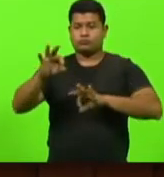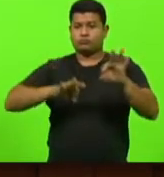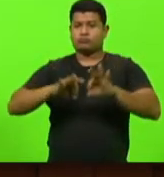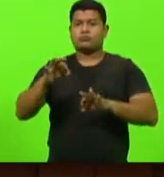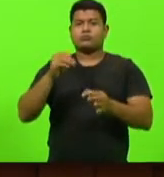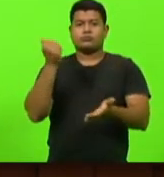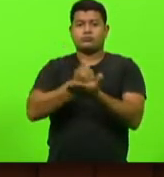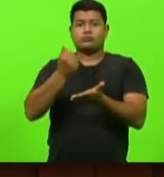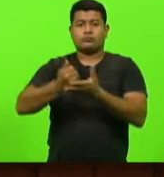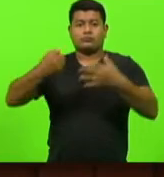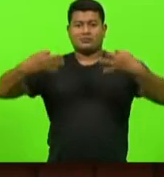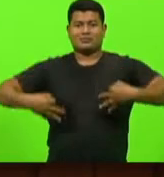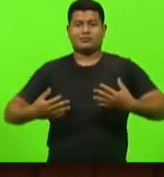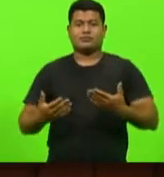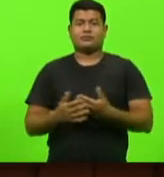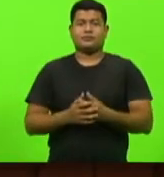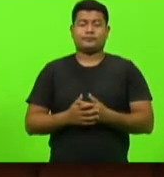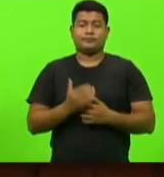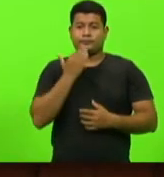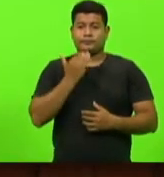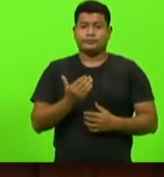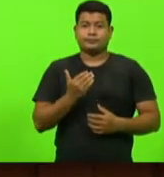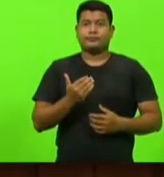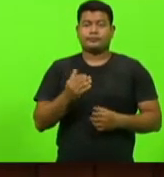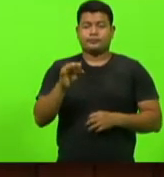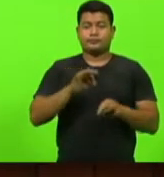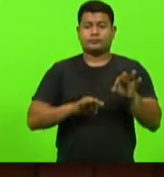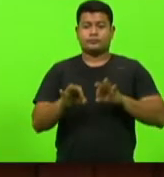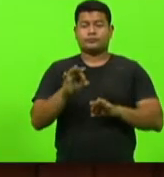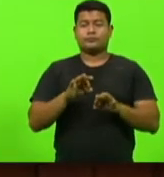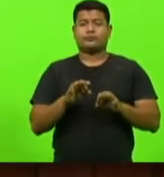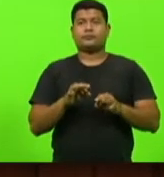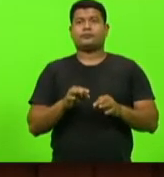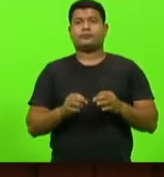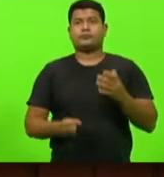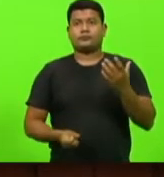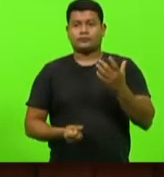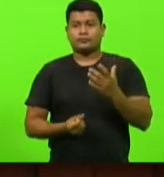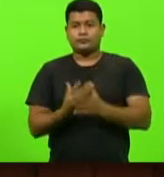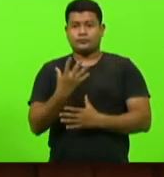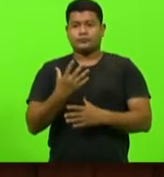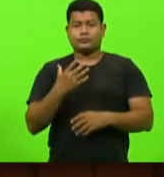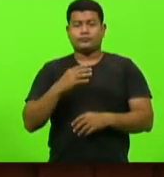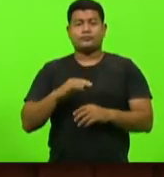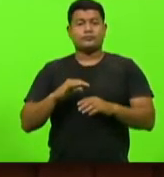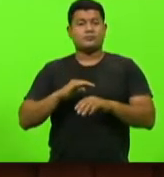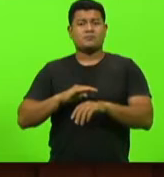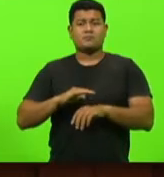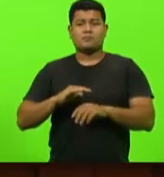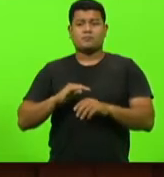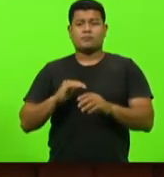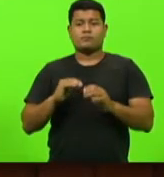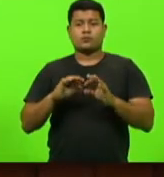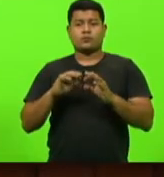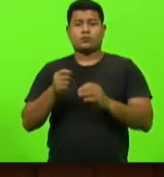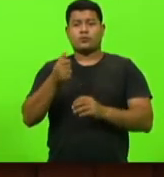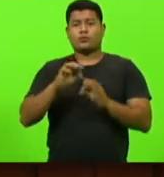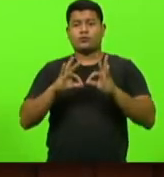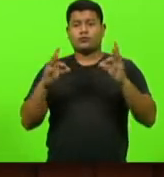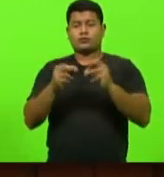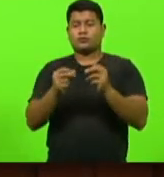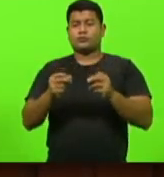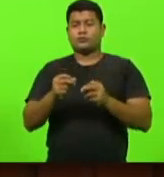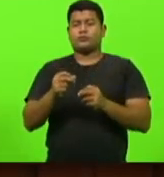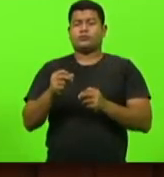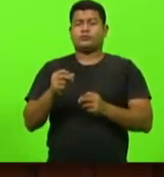fato. Então, isso foi um pedido formulado por mais da metade dos municípios de Santa Catarina. Nós fizemos uma